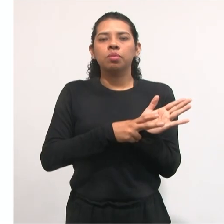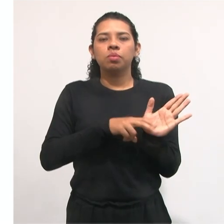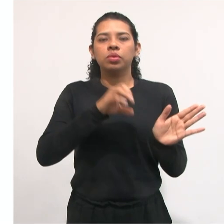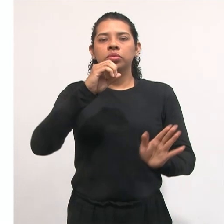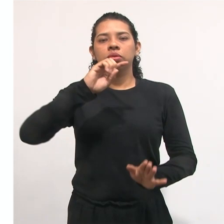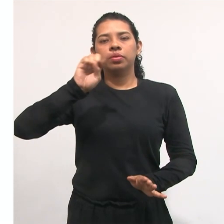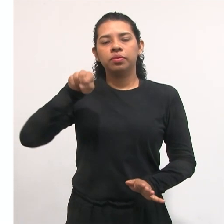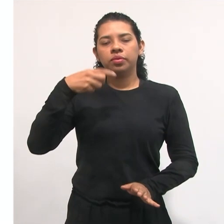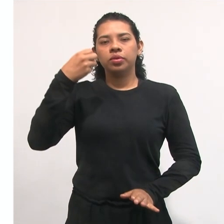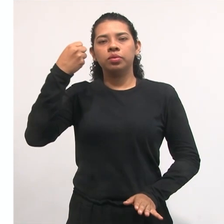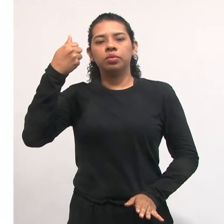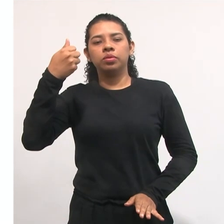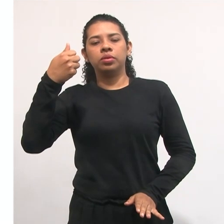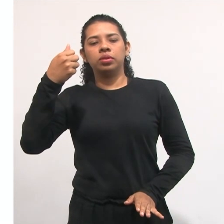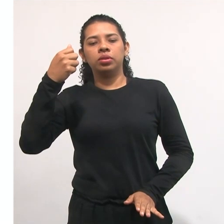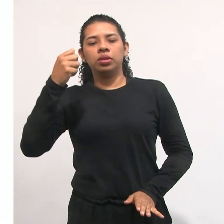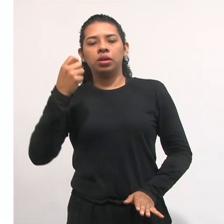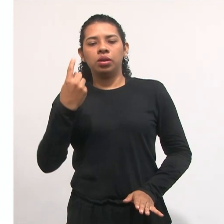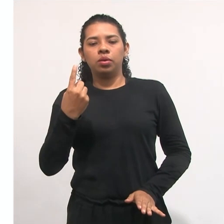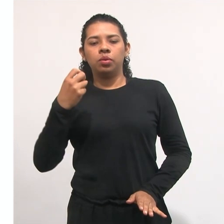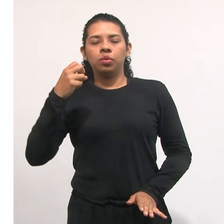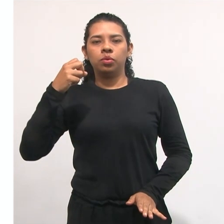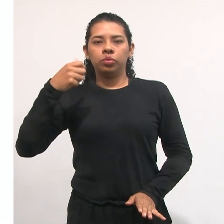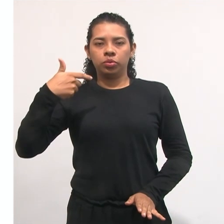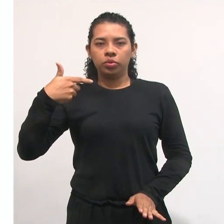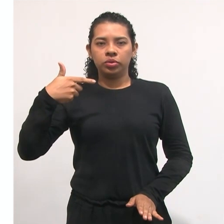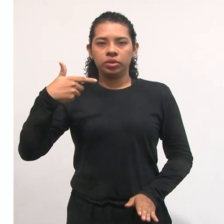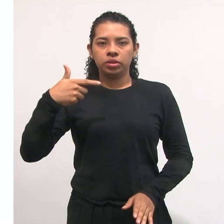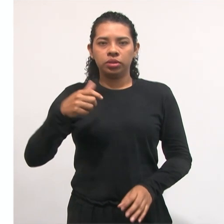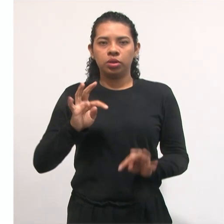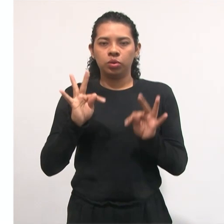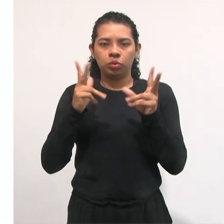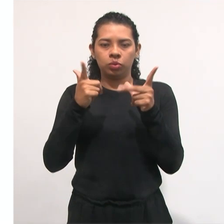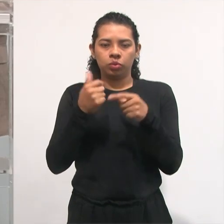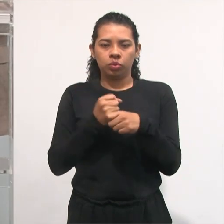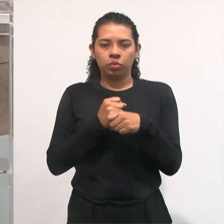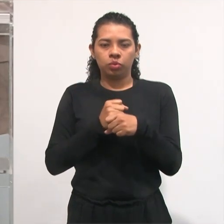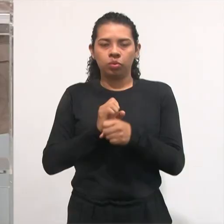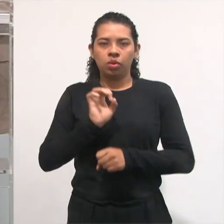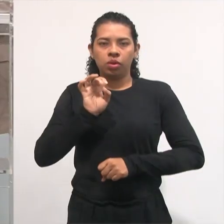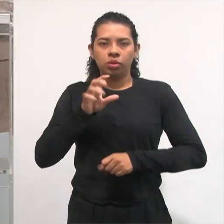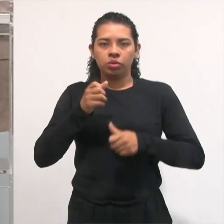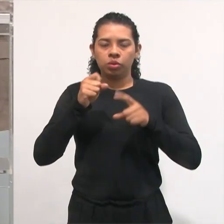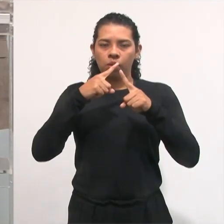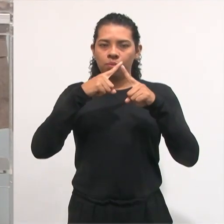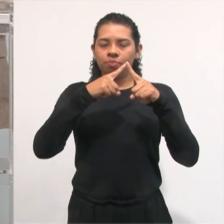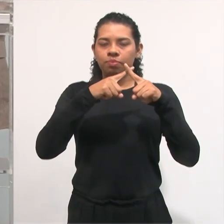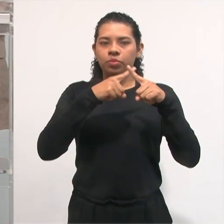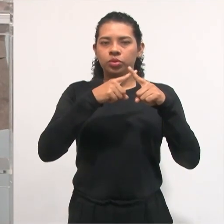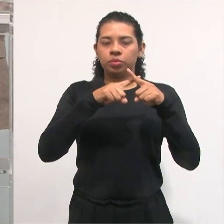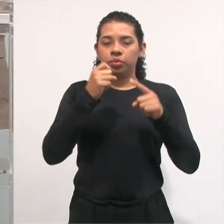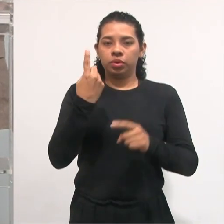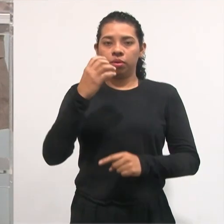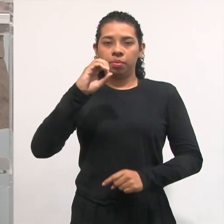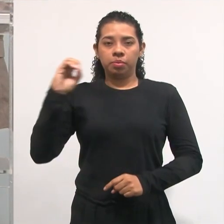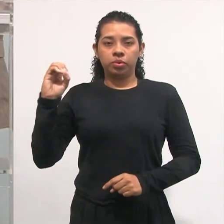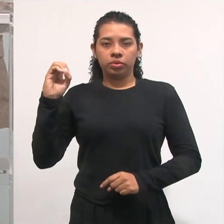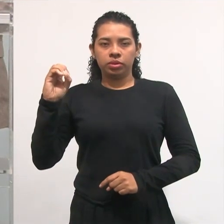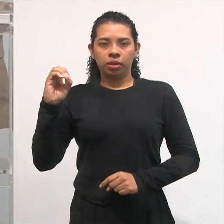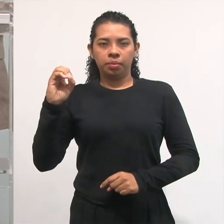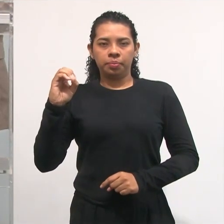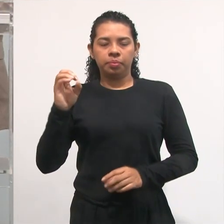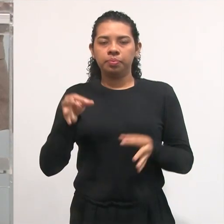é igual a 0,12. Esse 0,12, se você quiser colocar em porcentagem, é só multiplicar por 100, que é